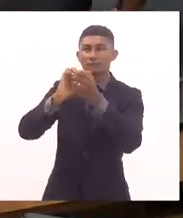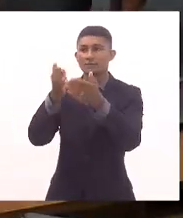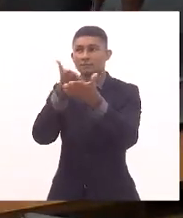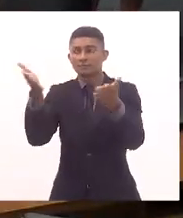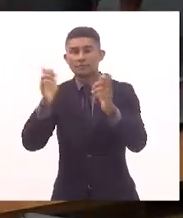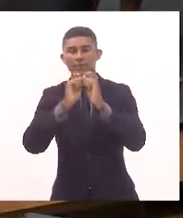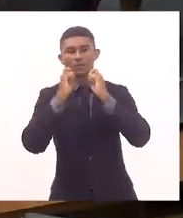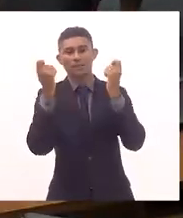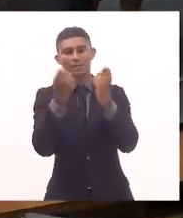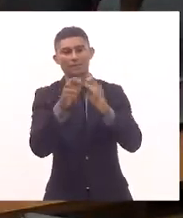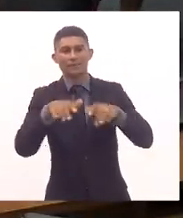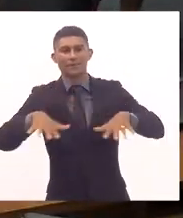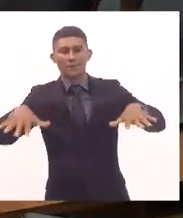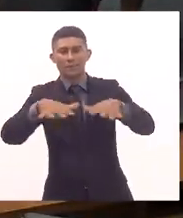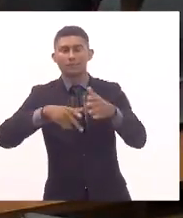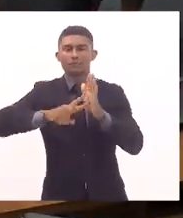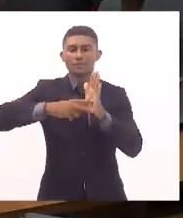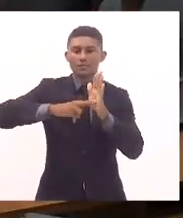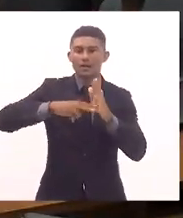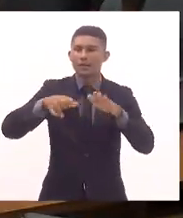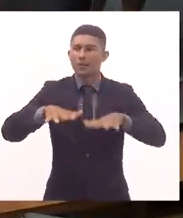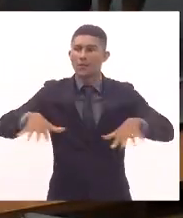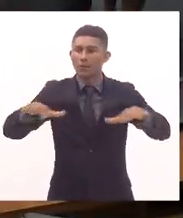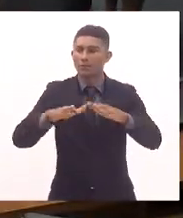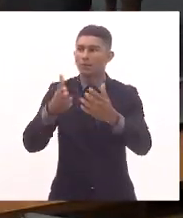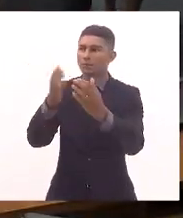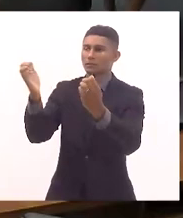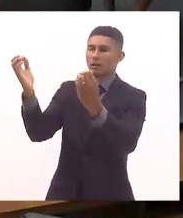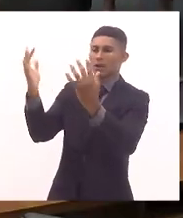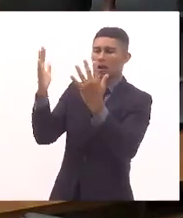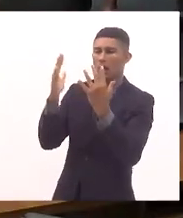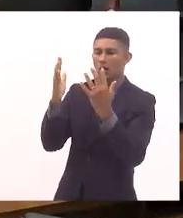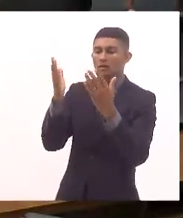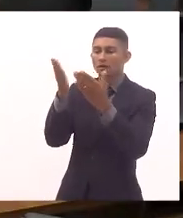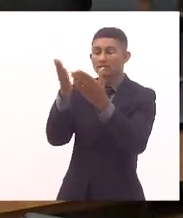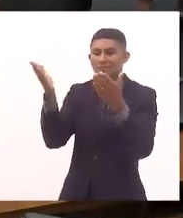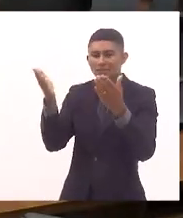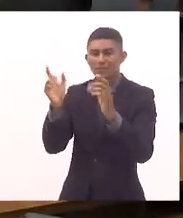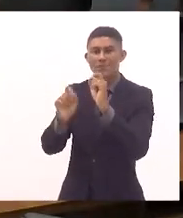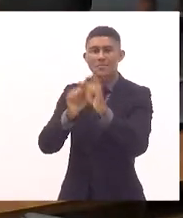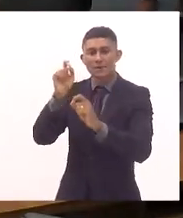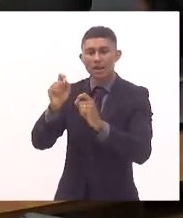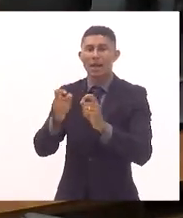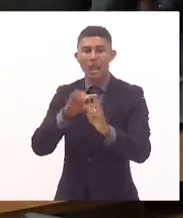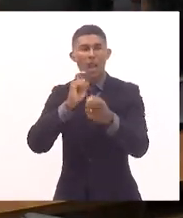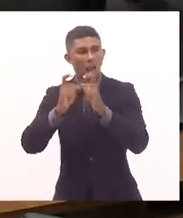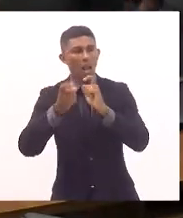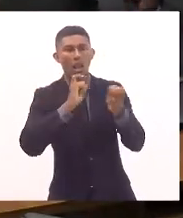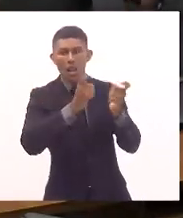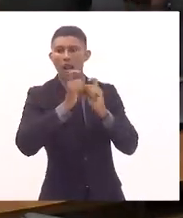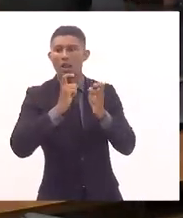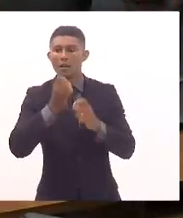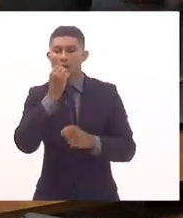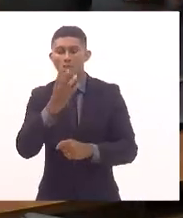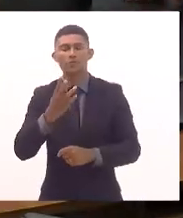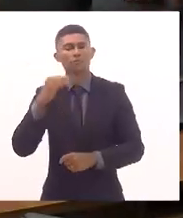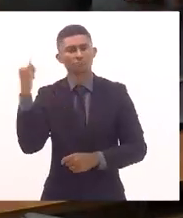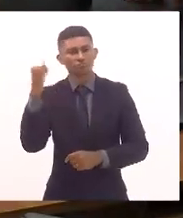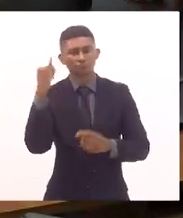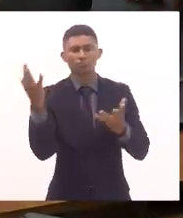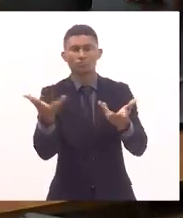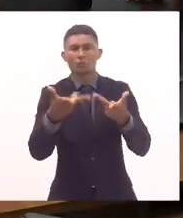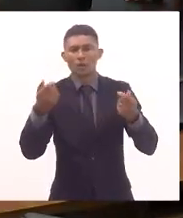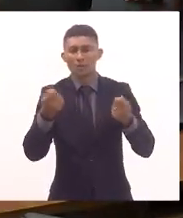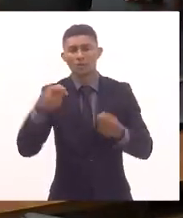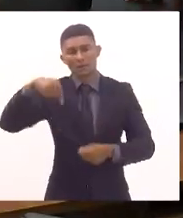de classes, os sindicatos, que também conduziram os debates, um debate qualificativo que se